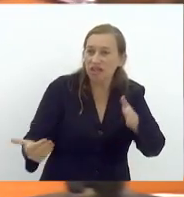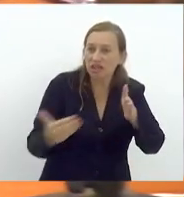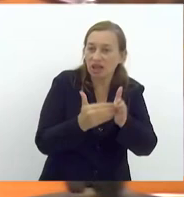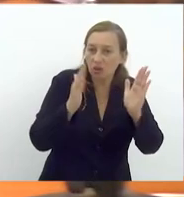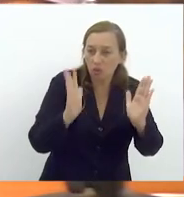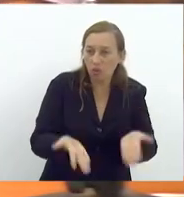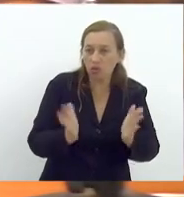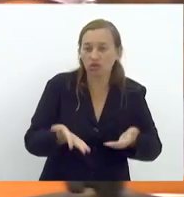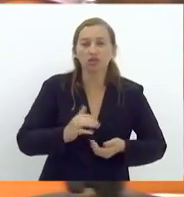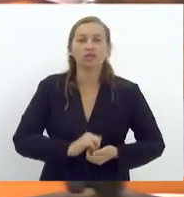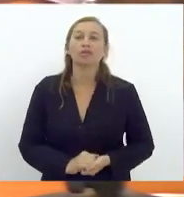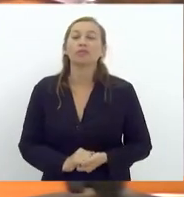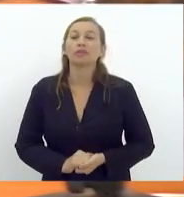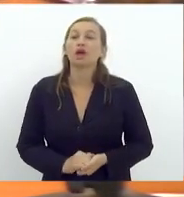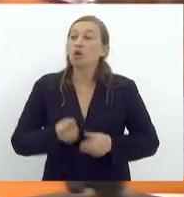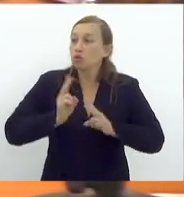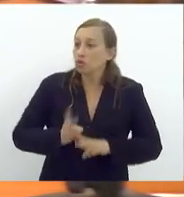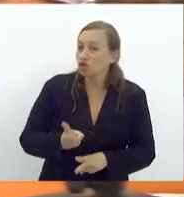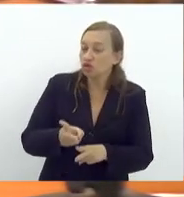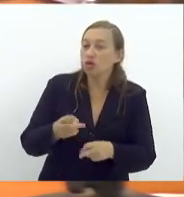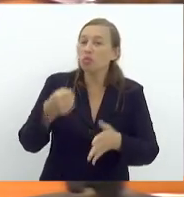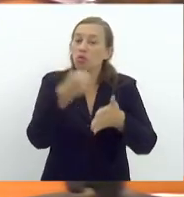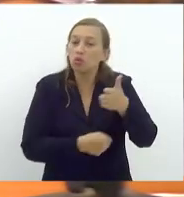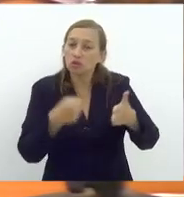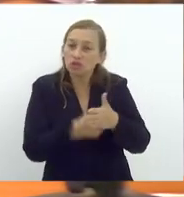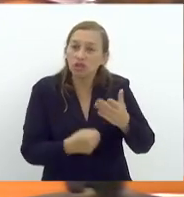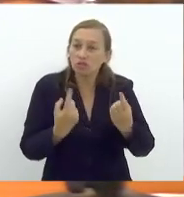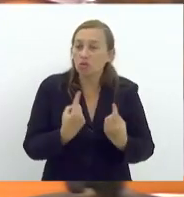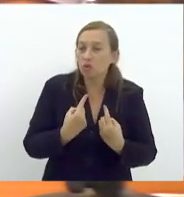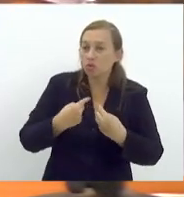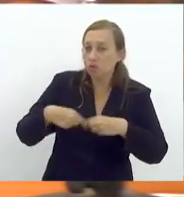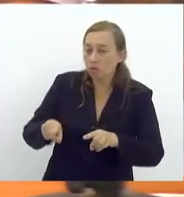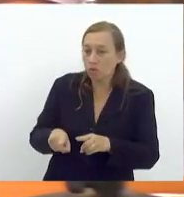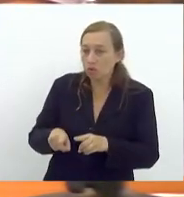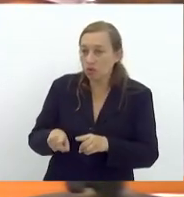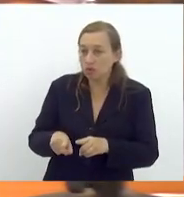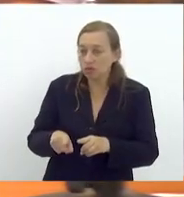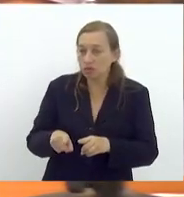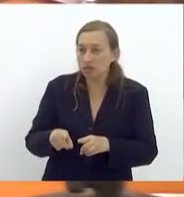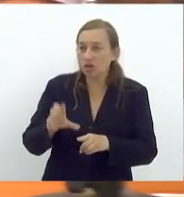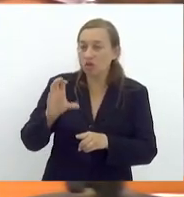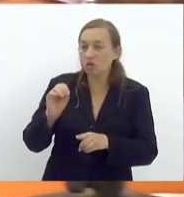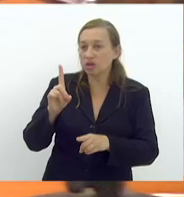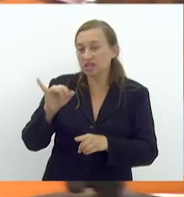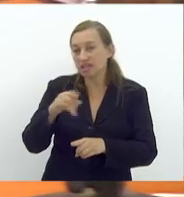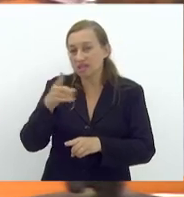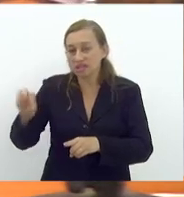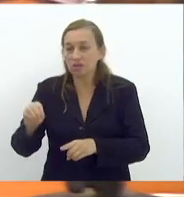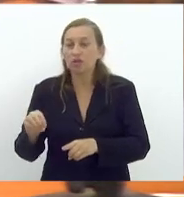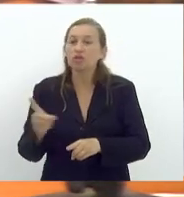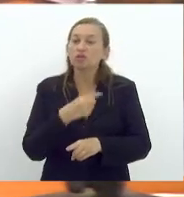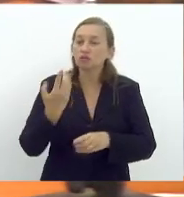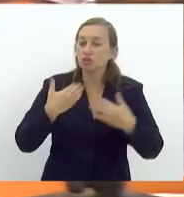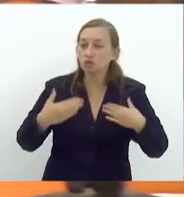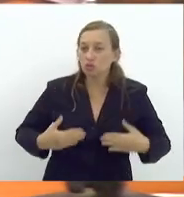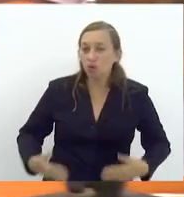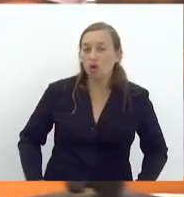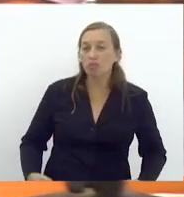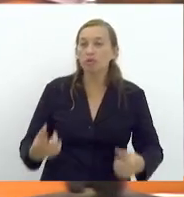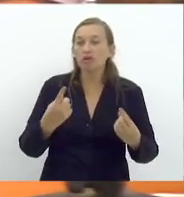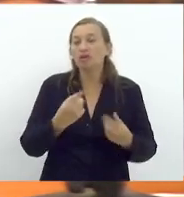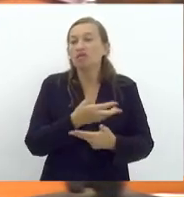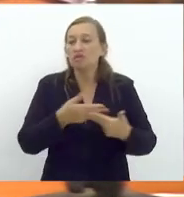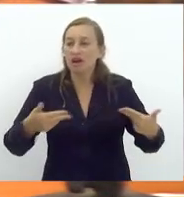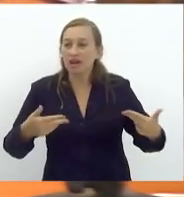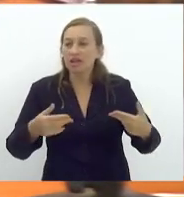asfalto tomou conta continuamos lutando contra colonização de nossos corpos e resistimos através de muitas Artes que